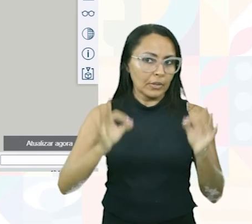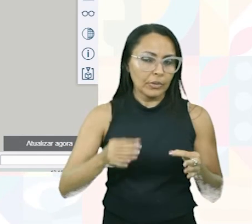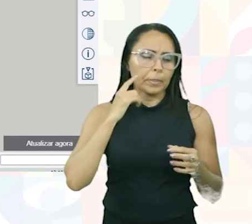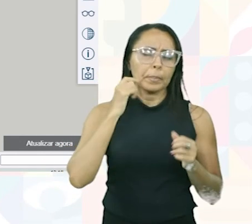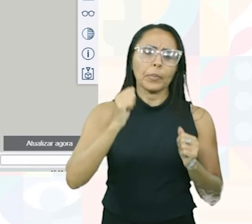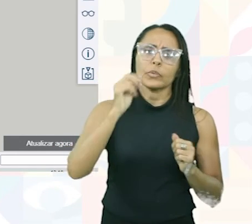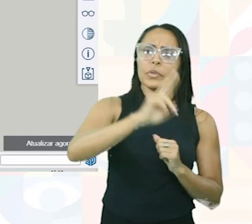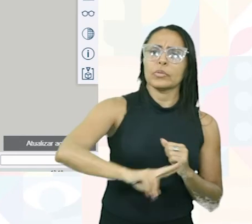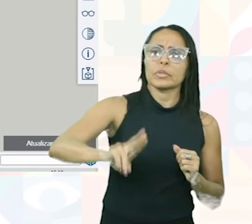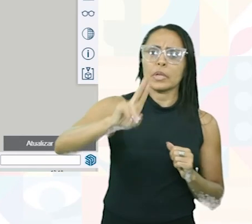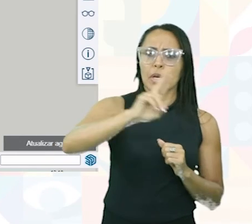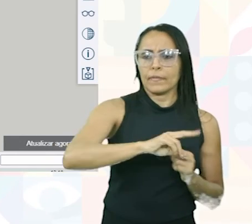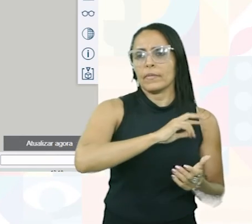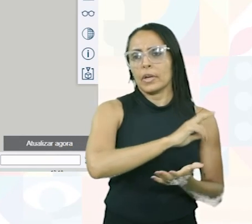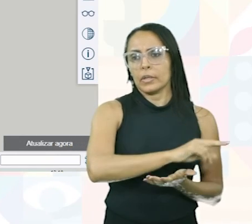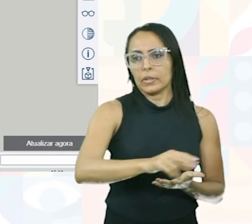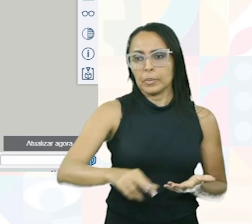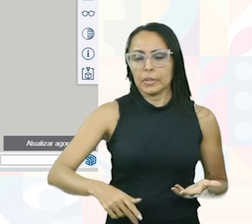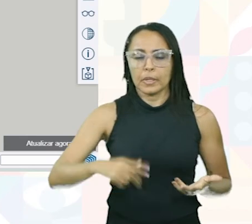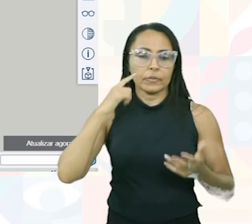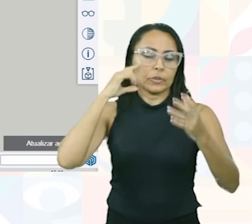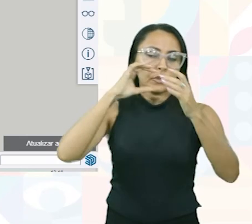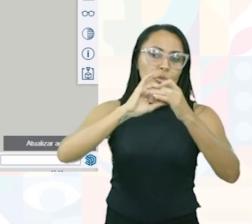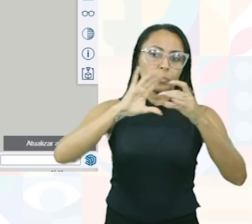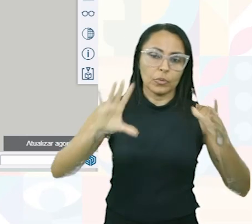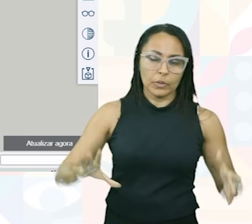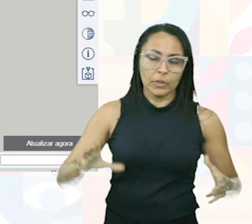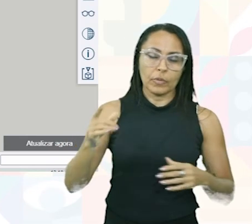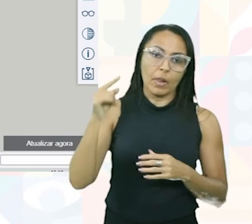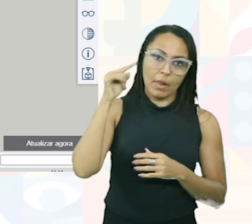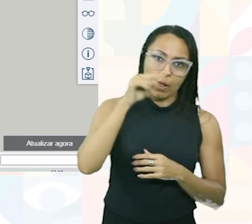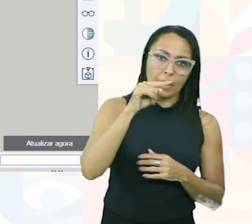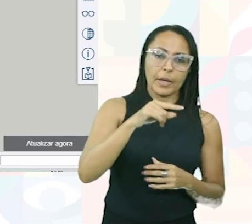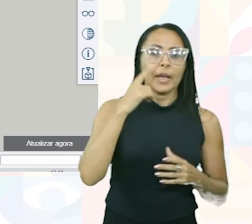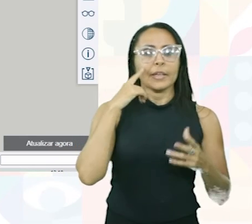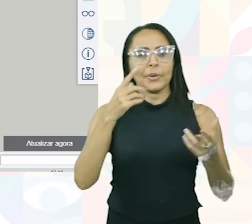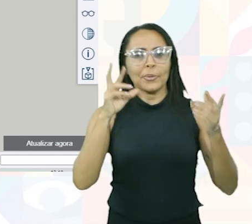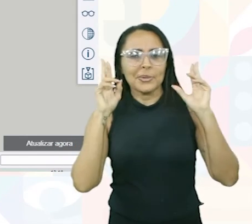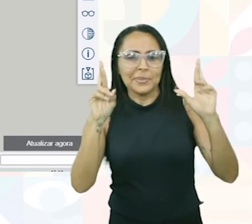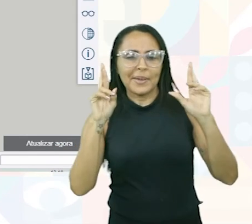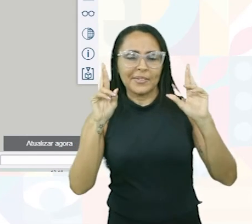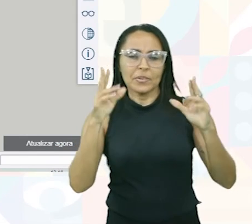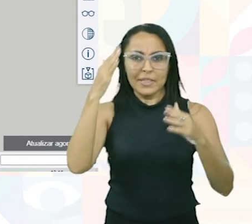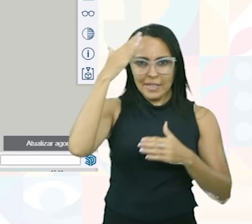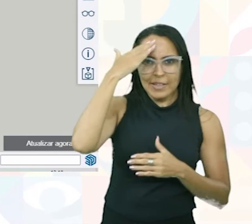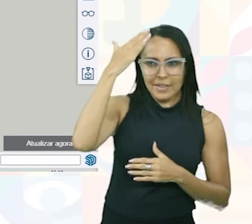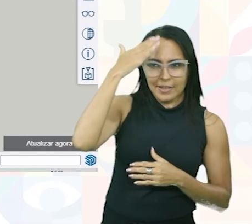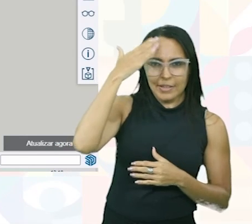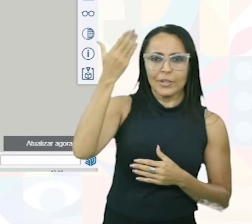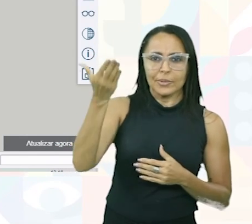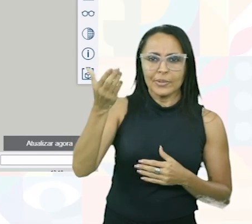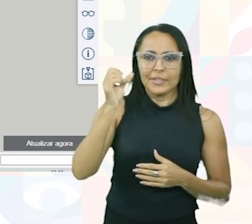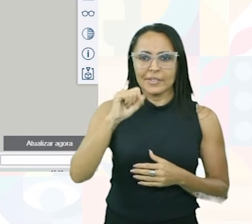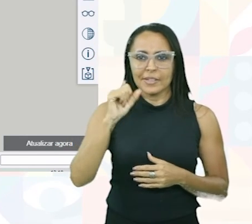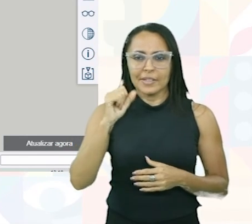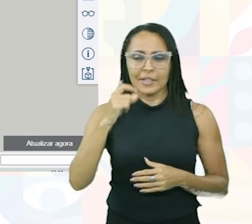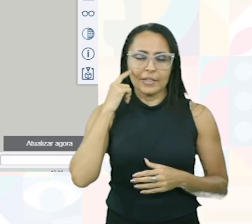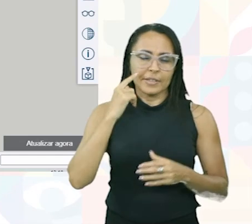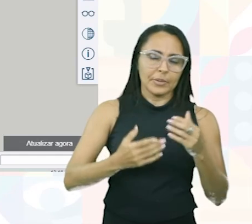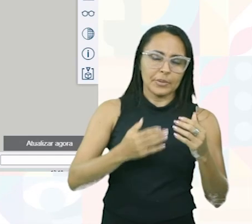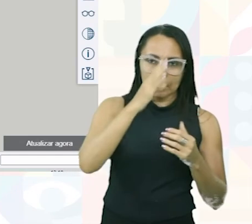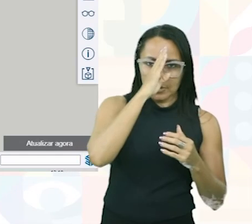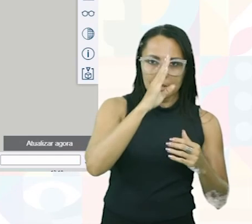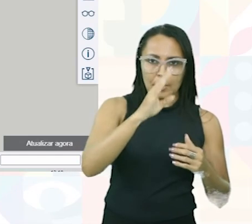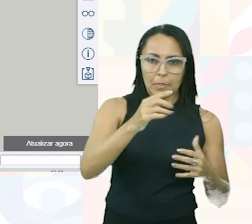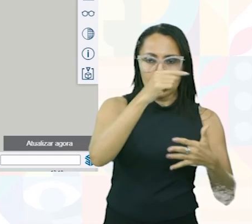utilizar vários objetos que estão disponíveis lá. Então, estudante, eu espero que você tenha compreendido essas principais ferramentas